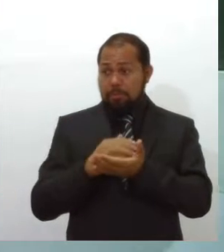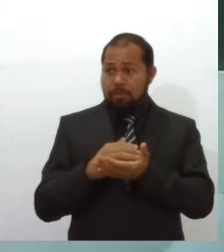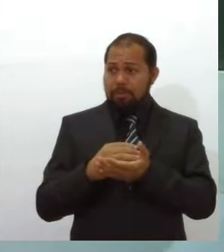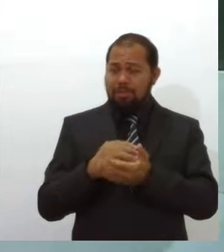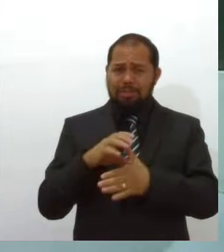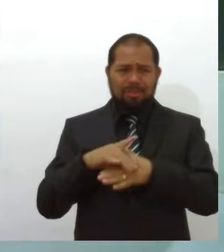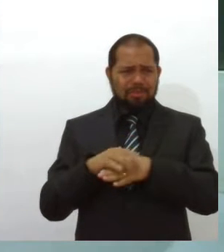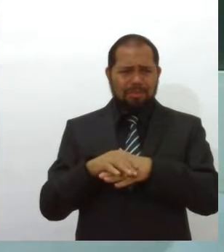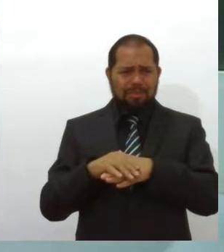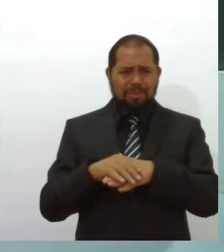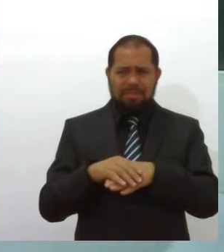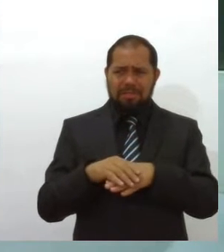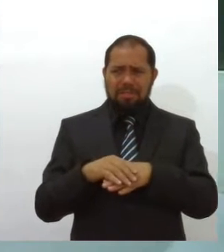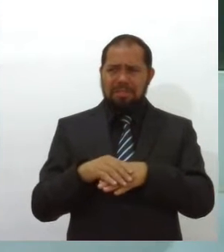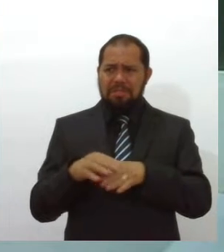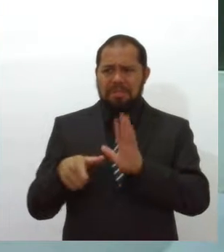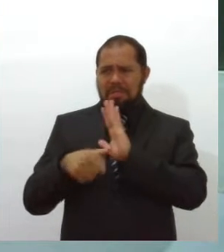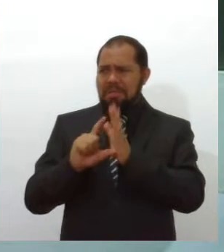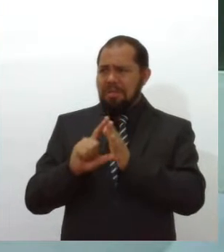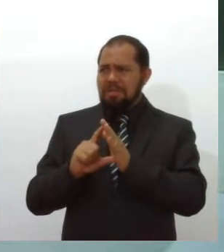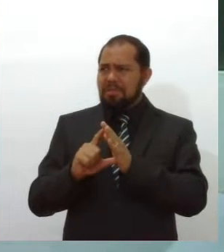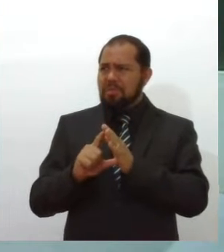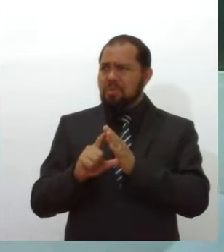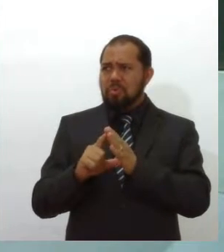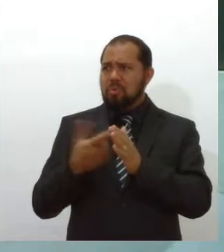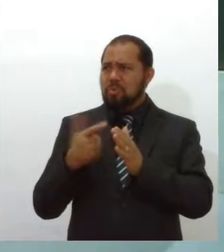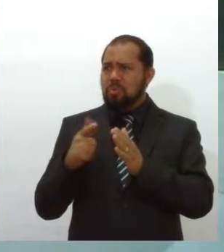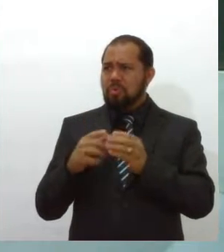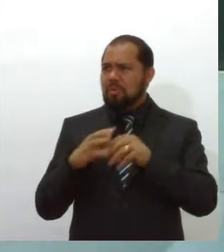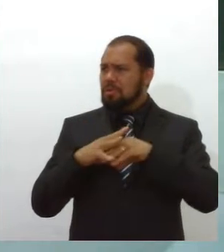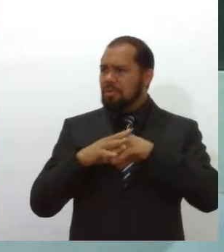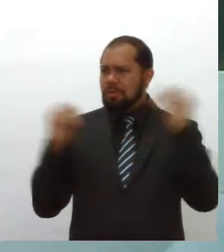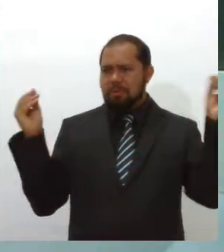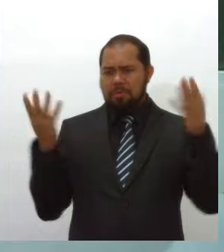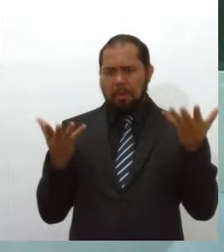falar e que estão retornando, que estão circulando.